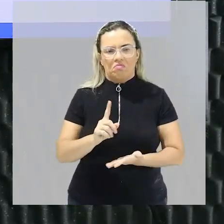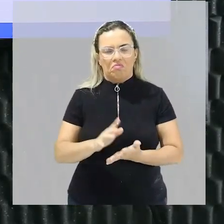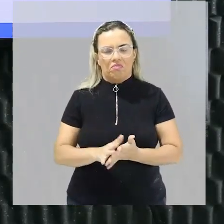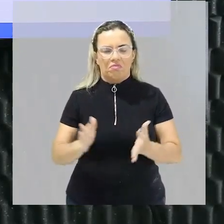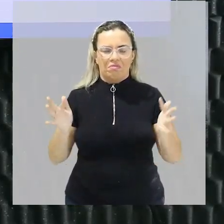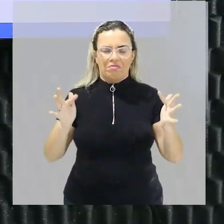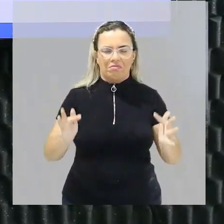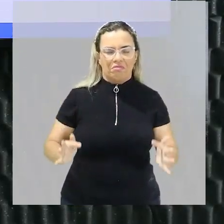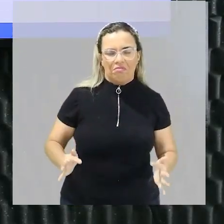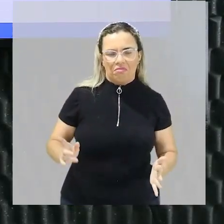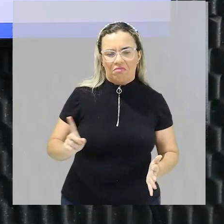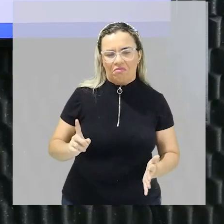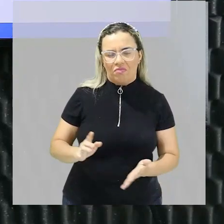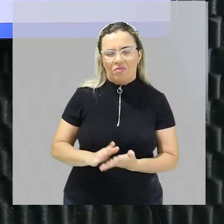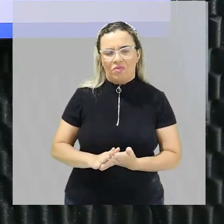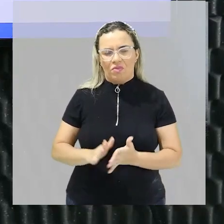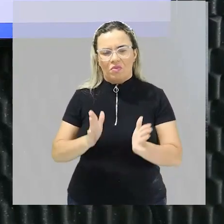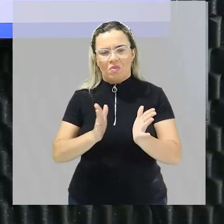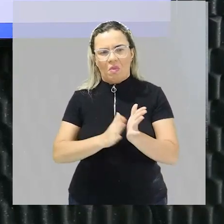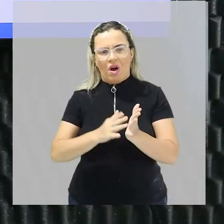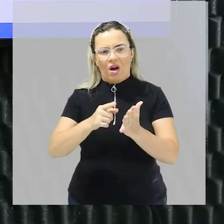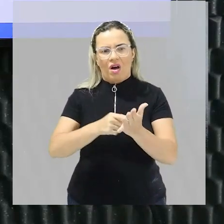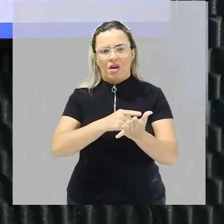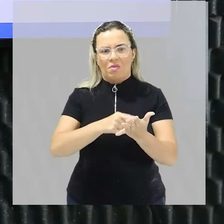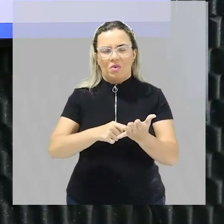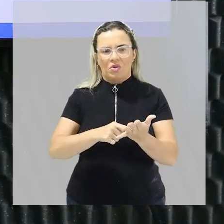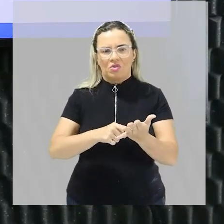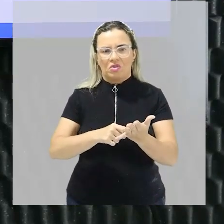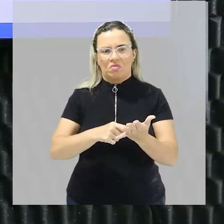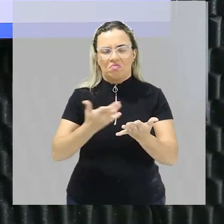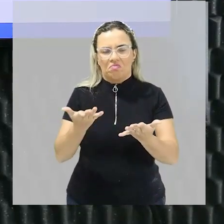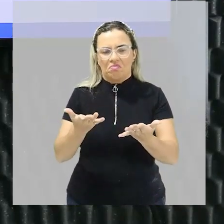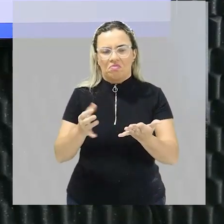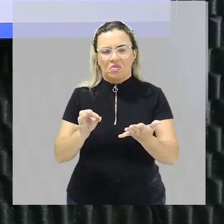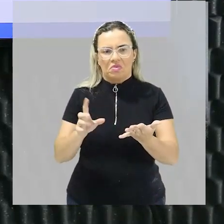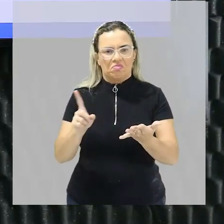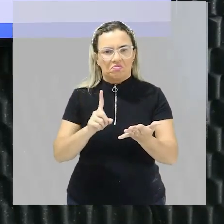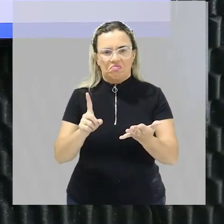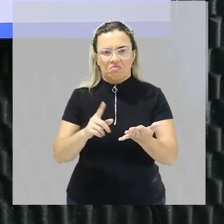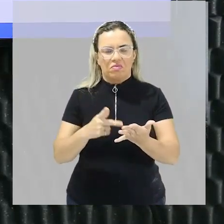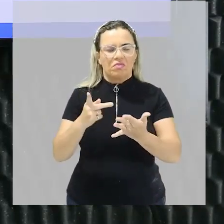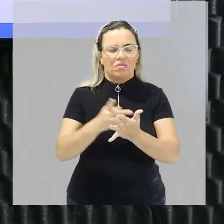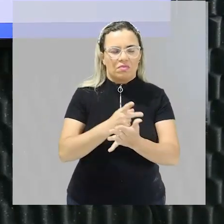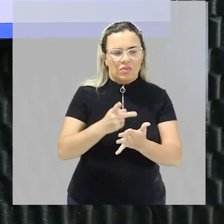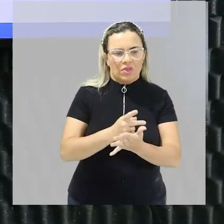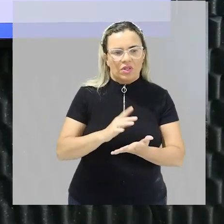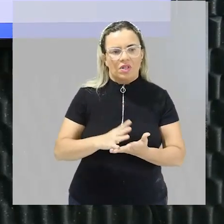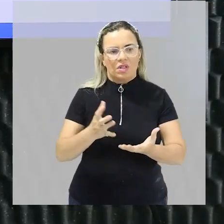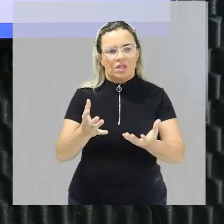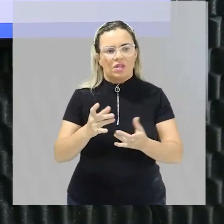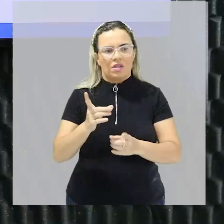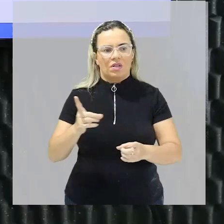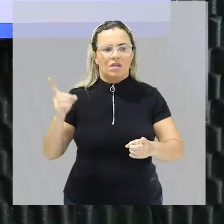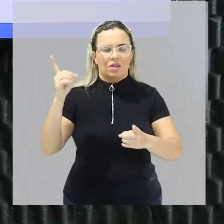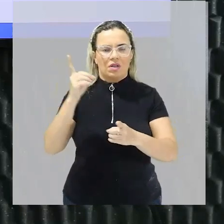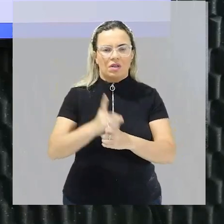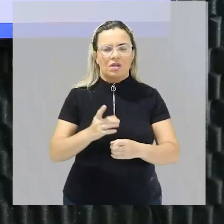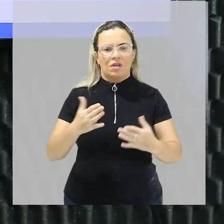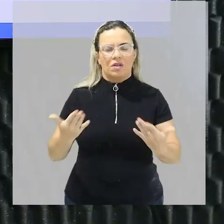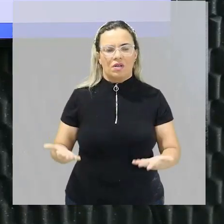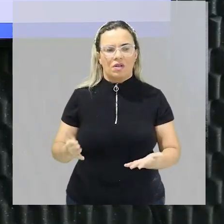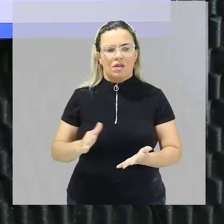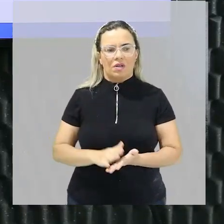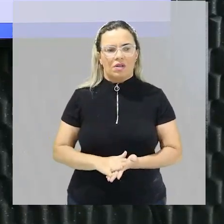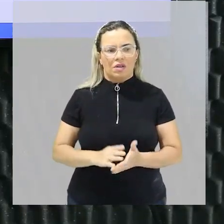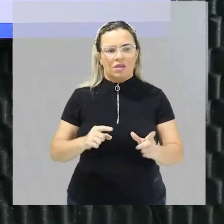felicidade uma proposição que esteja de acordo com o que nós queremos encontrar. Das